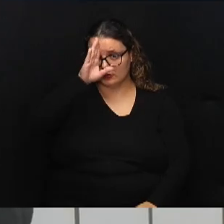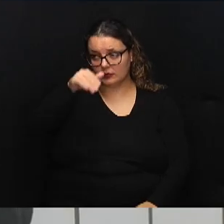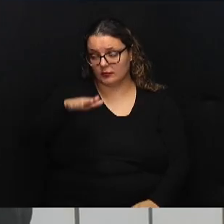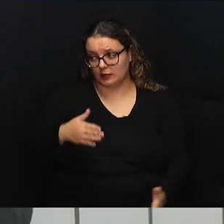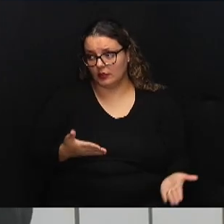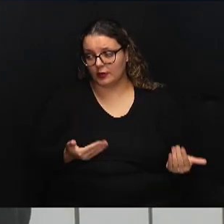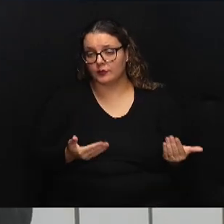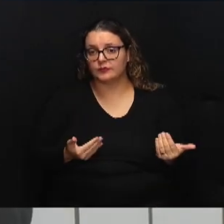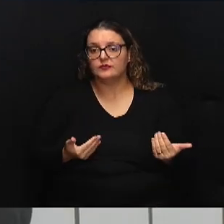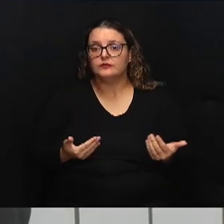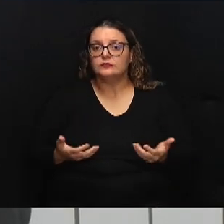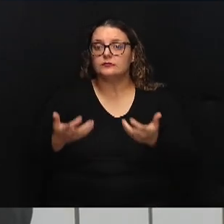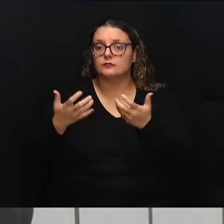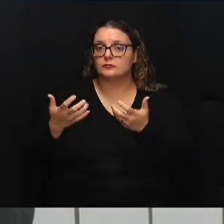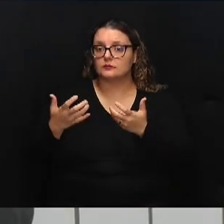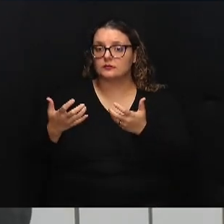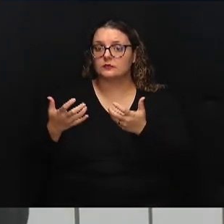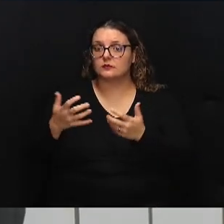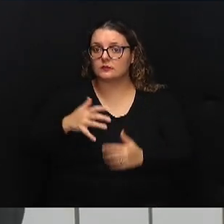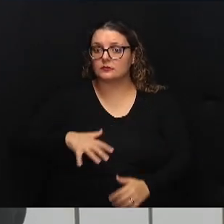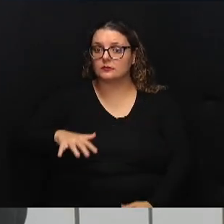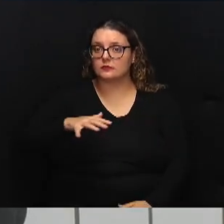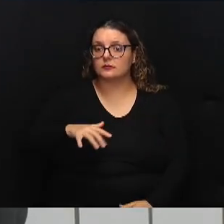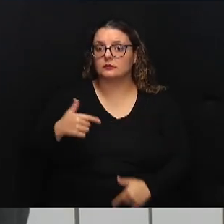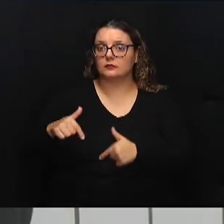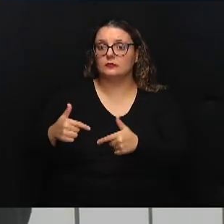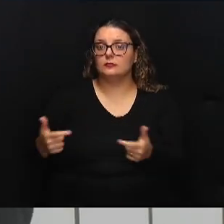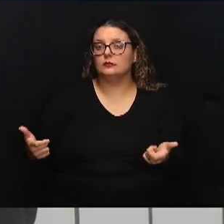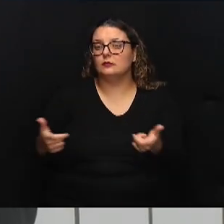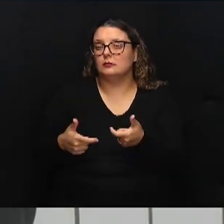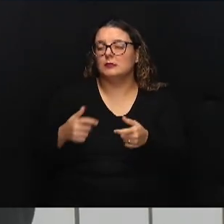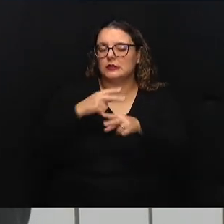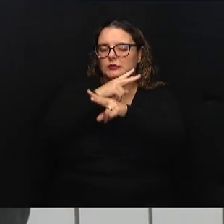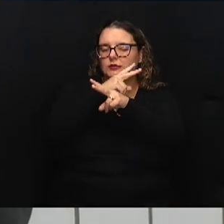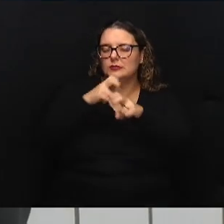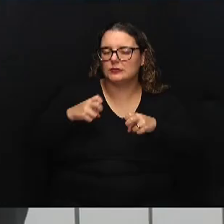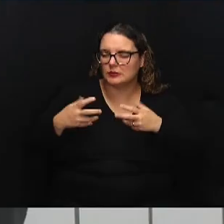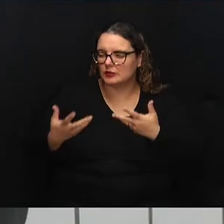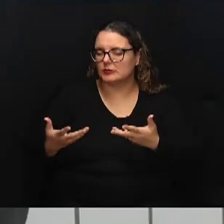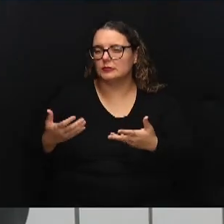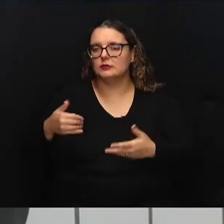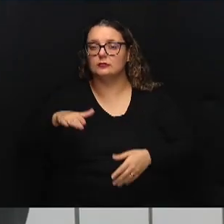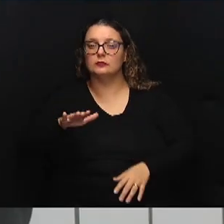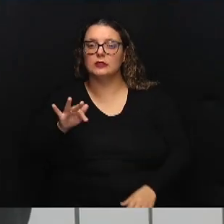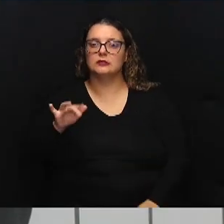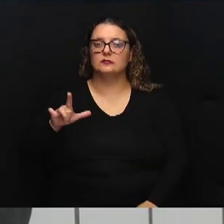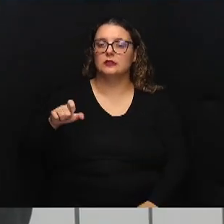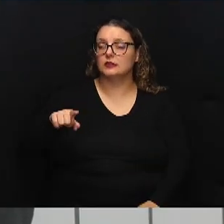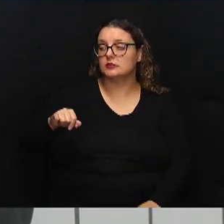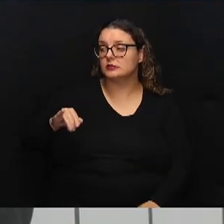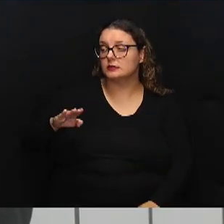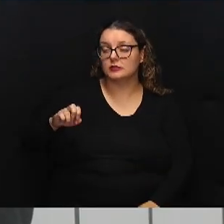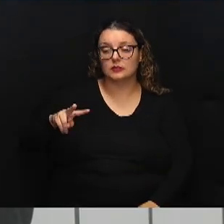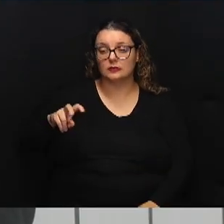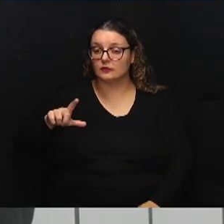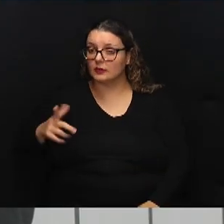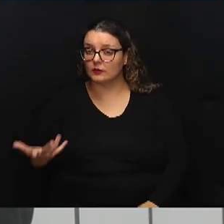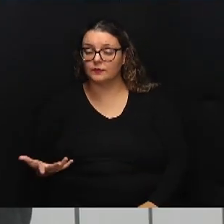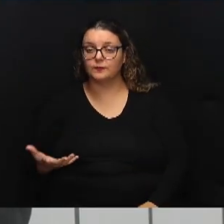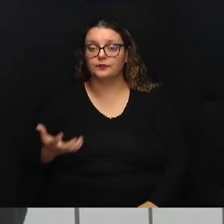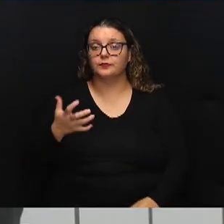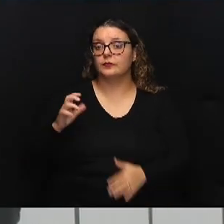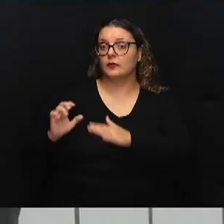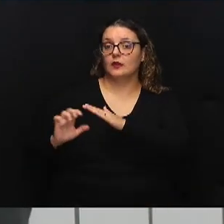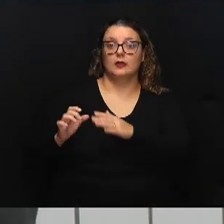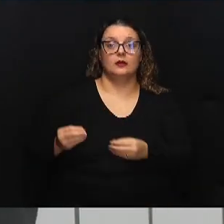jovens, eles querem um ambiente de trabalho menos tóxico, né, mais flexível. Eles querem que a empresa